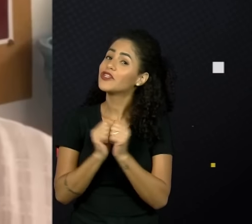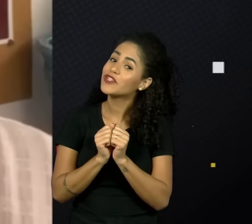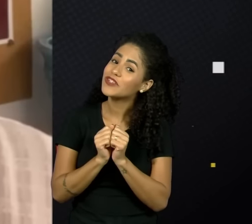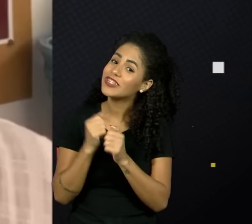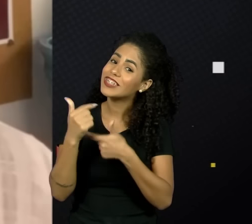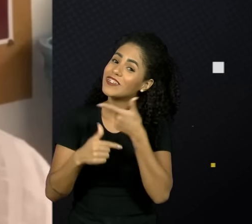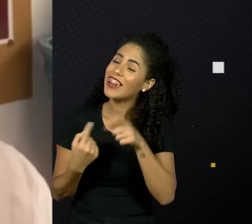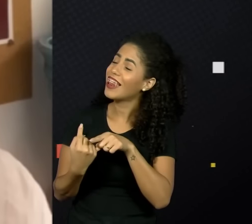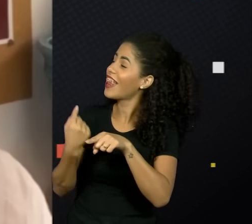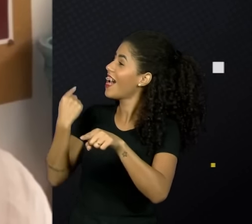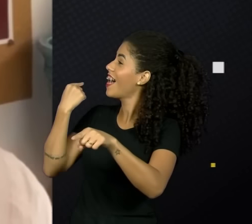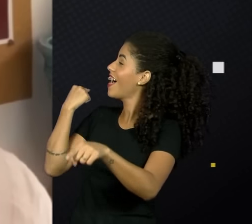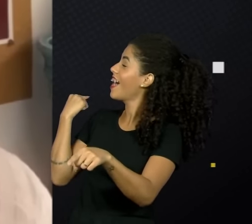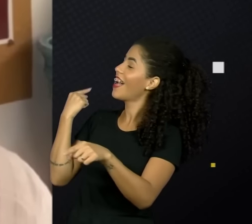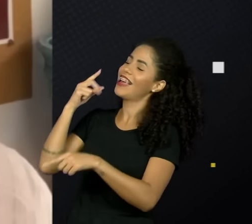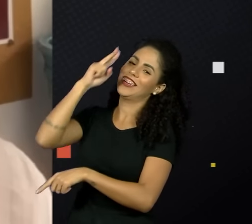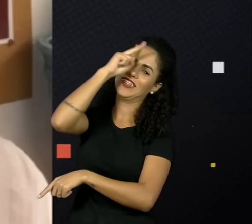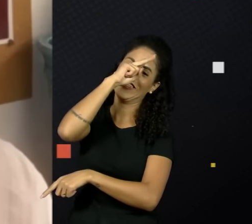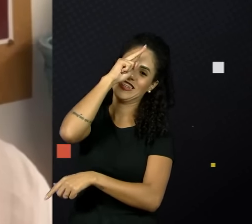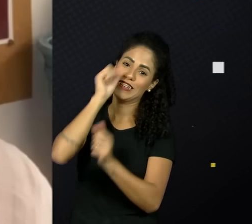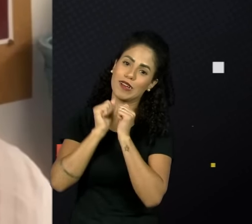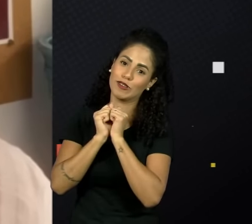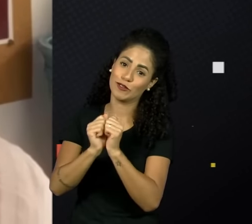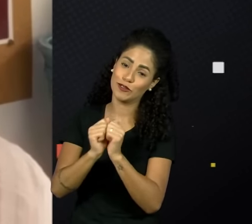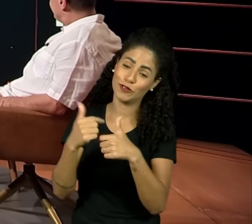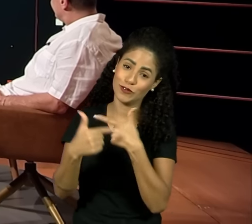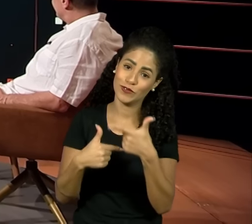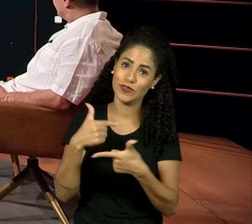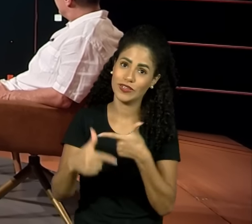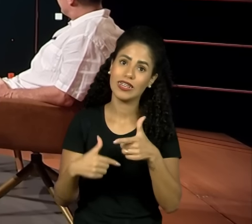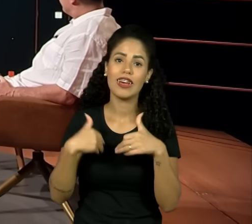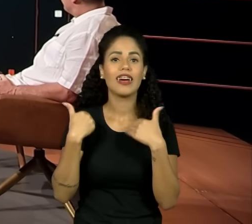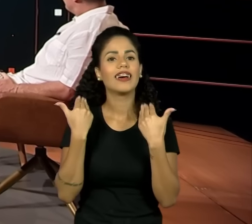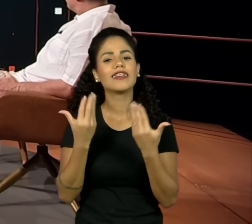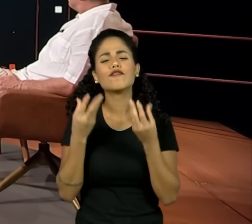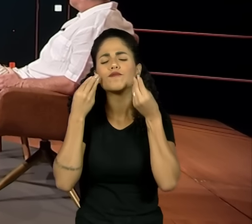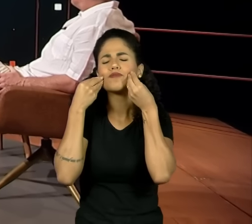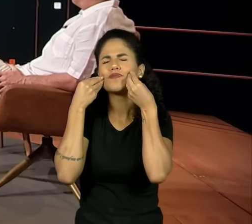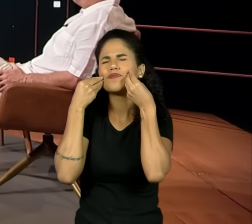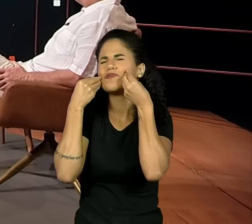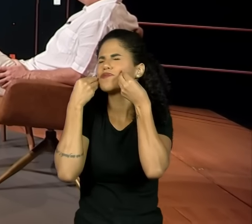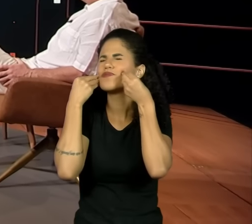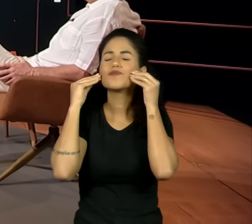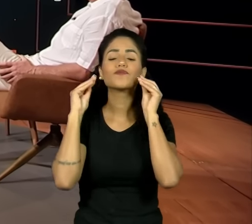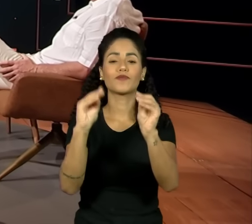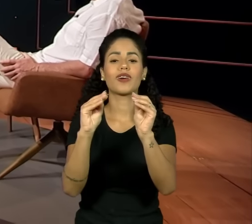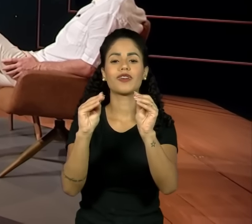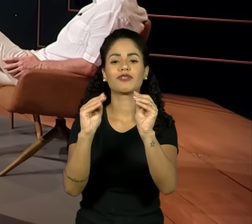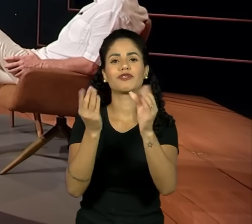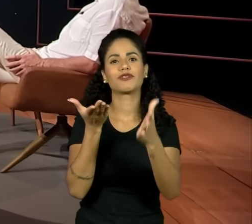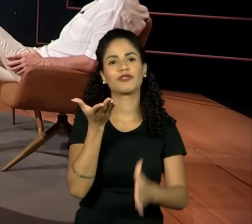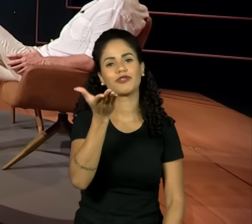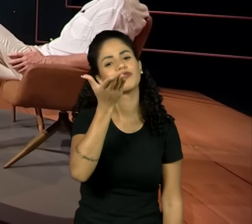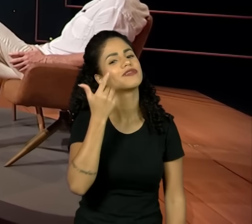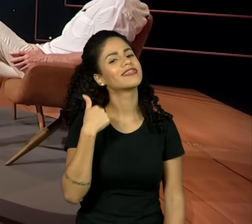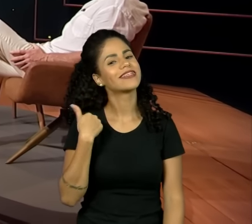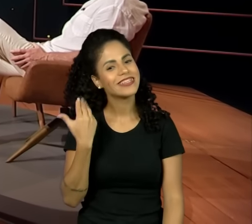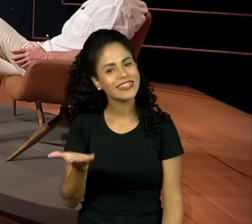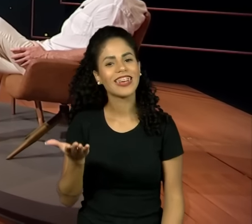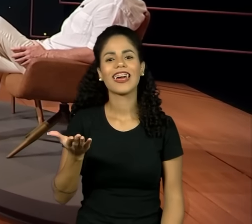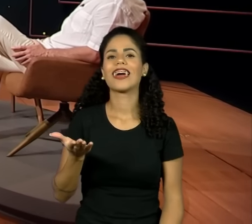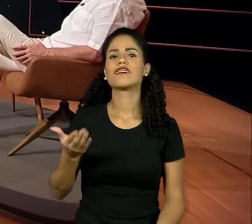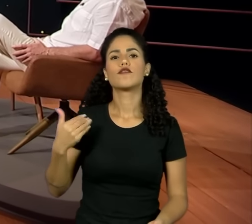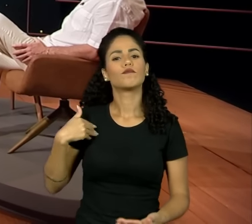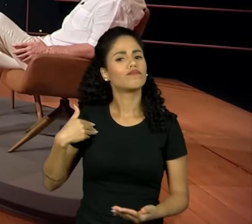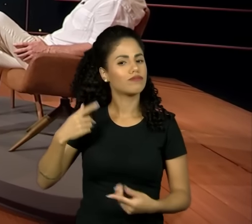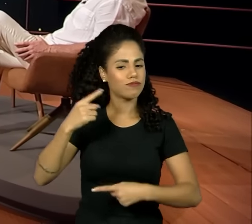lá no comecinho dessa trajetória e h manda um beijo enorme pro Fábio te desejando ainda